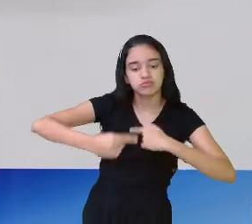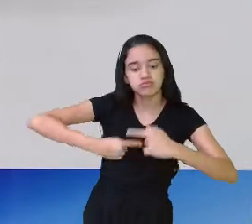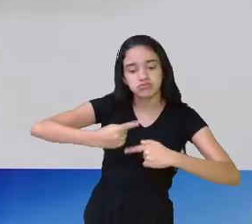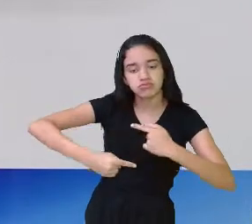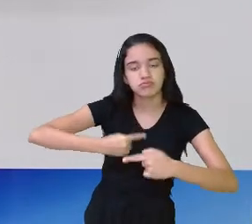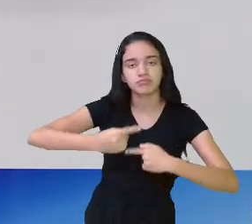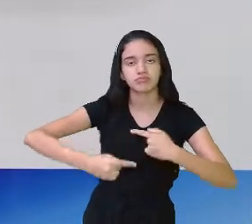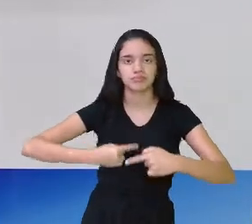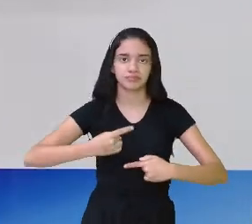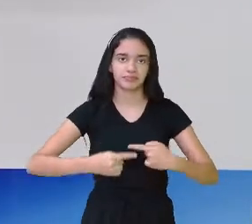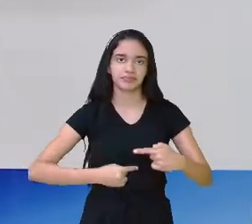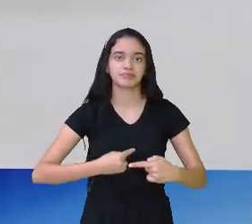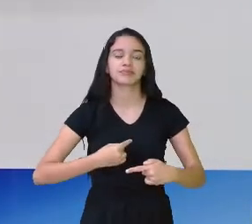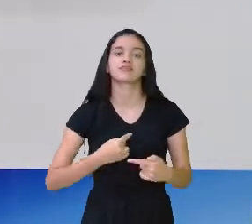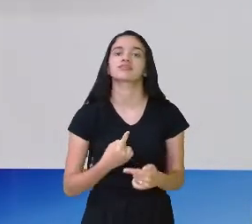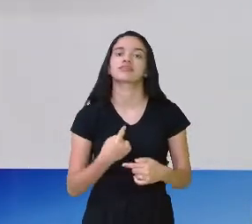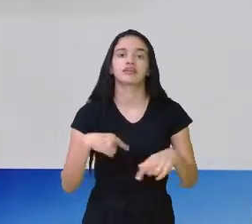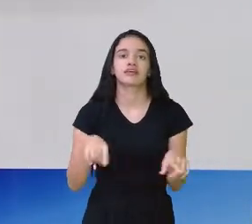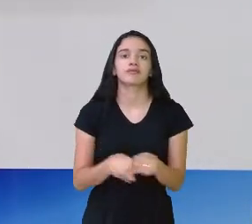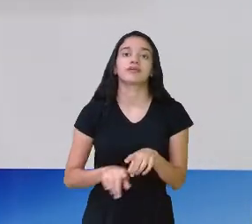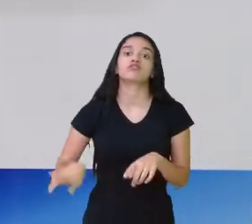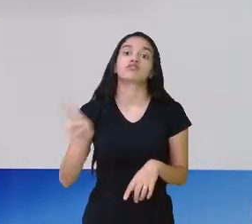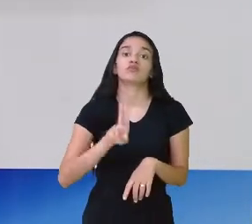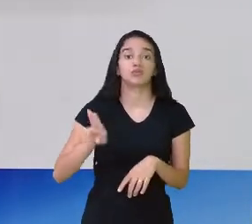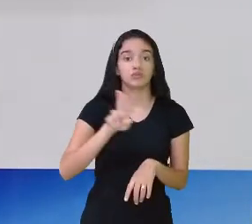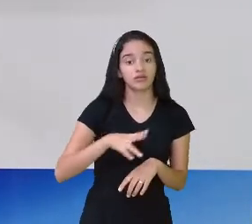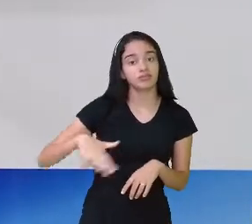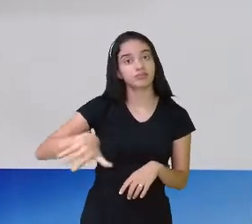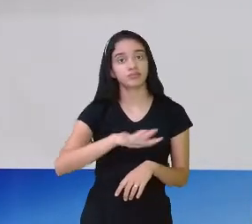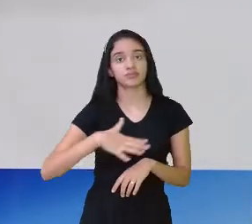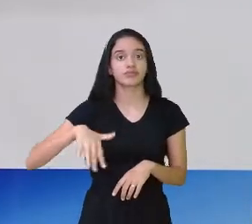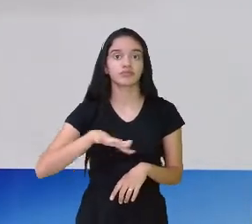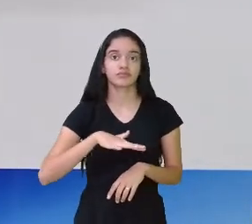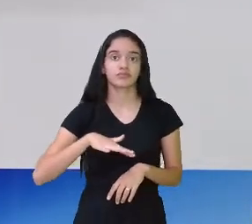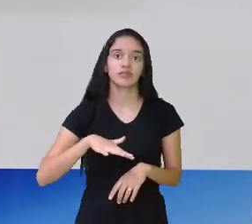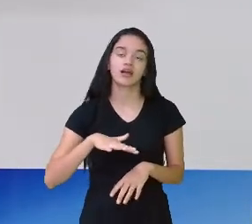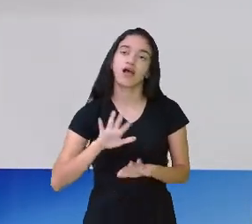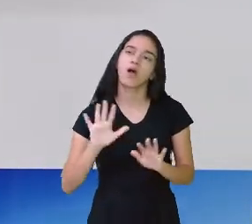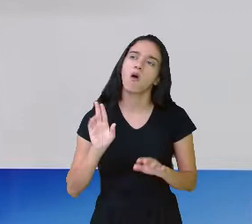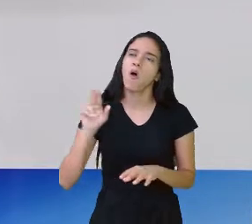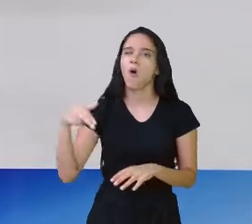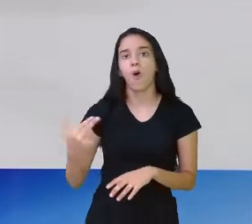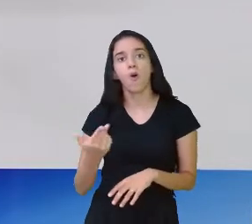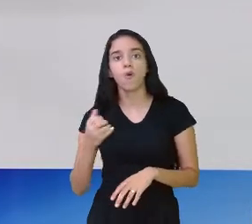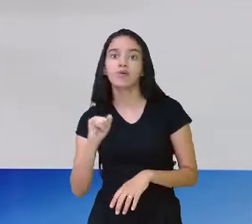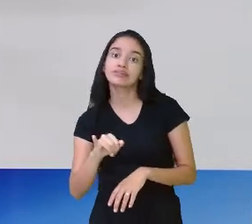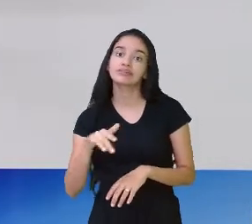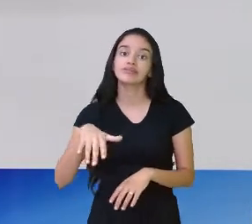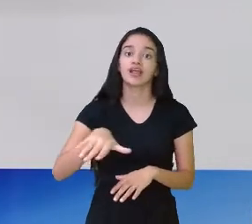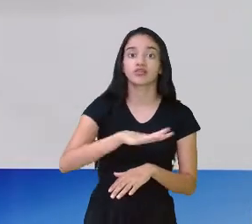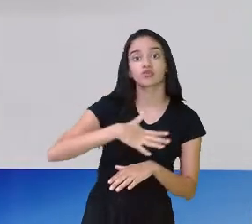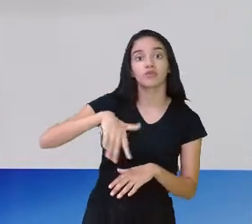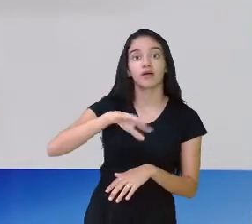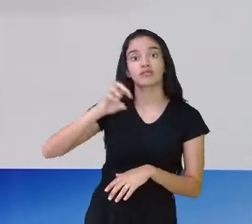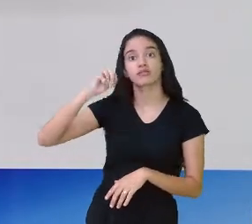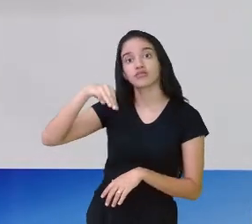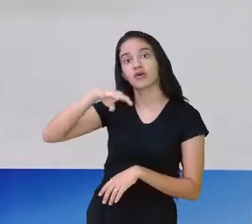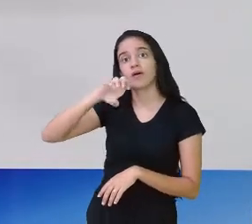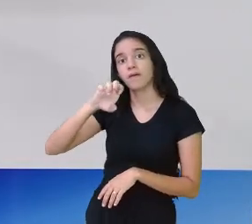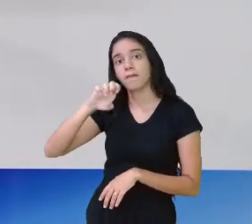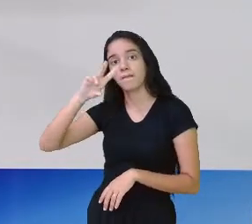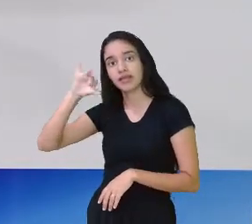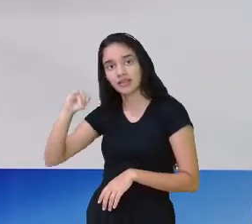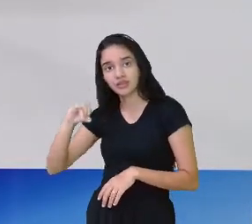chão. Rolamentos. Rolamento no chão, que aí vai usar o espaço baixo, ou se ele vai estar no espaço médio, que é esse, né? O